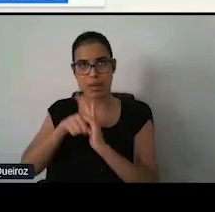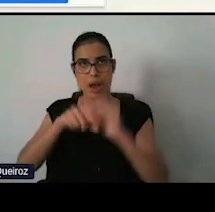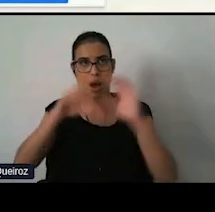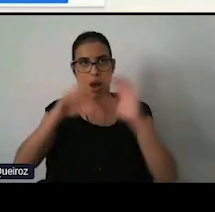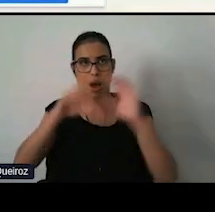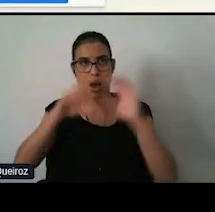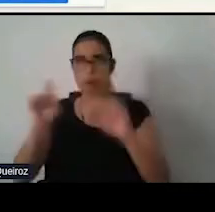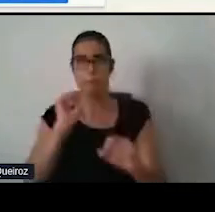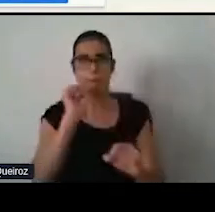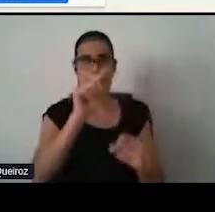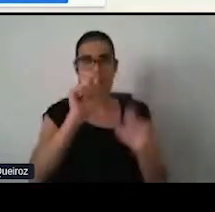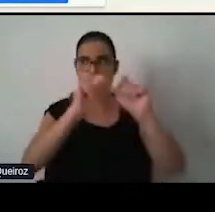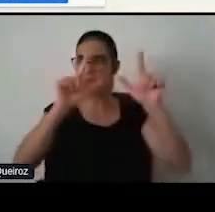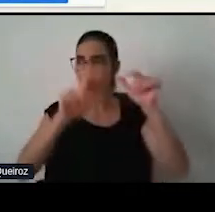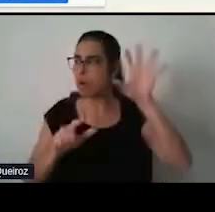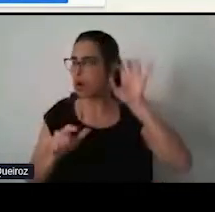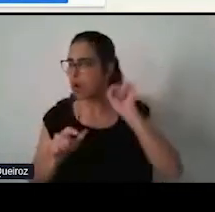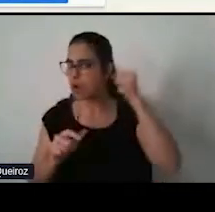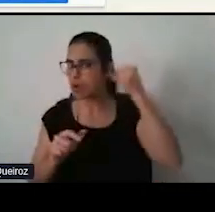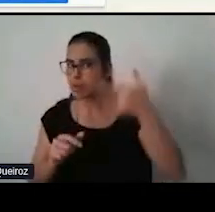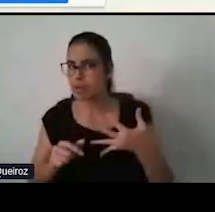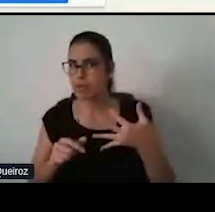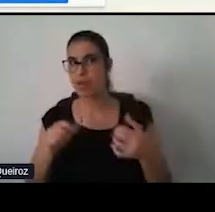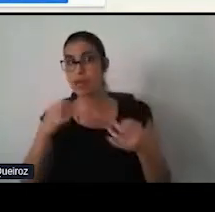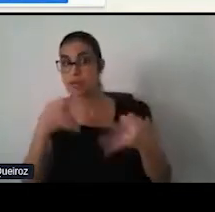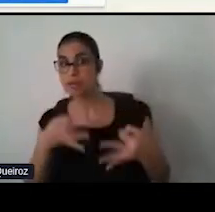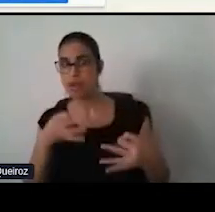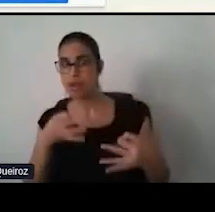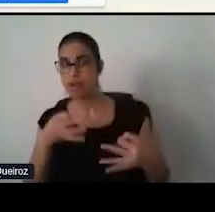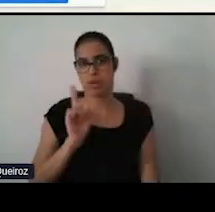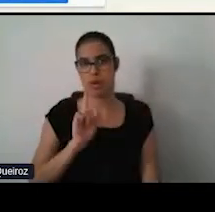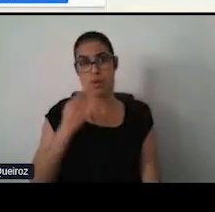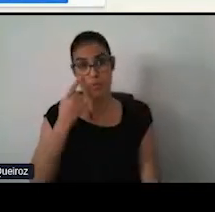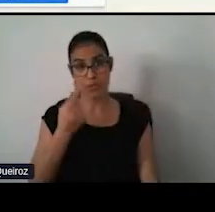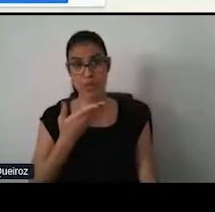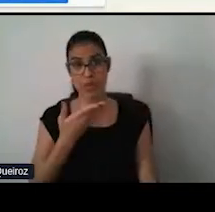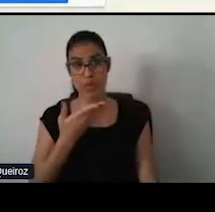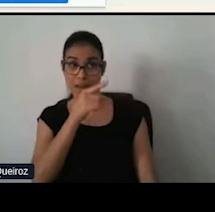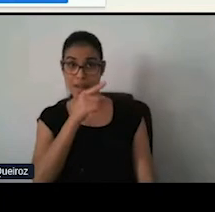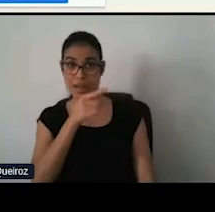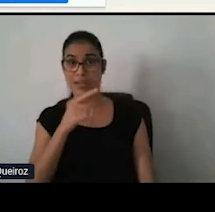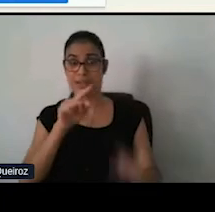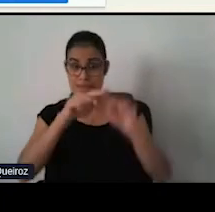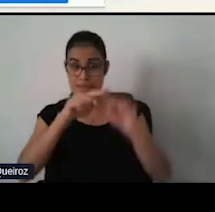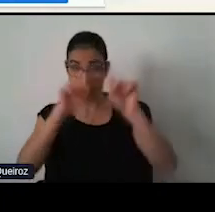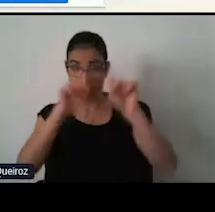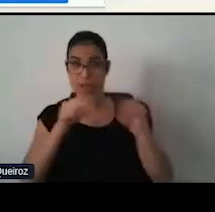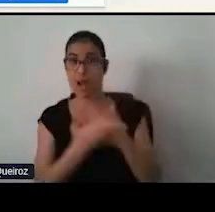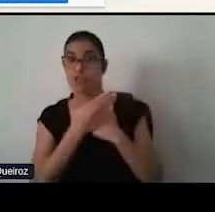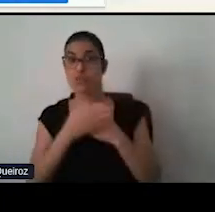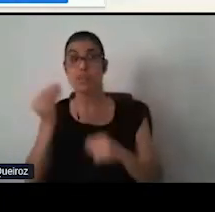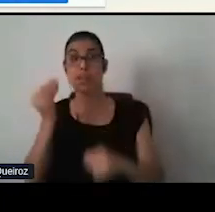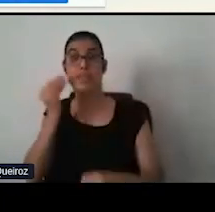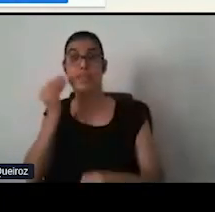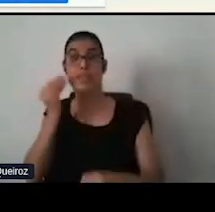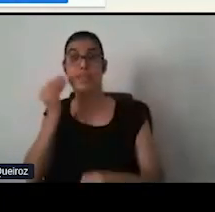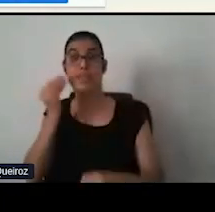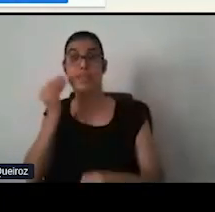Então, em tempo de desenvolvimento mesmo, você já consegue ir testando a acessibilidade do seu componente.